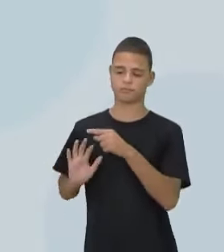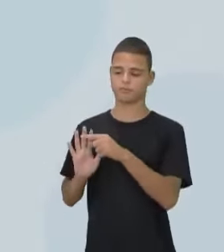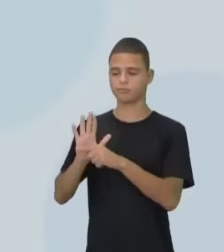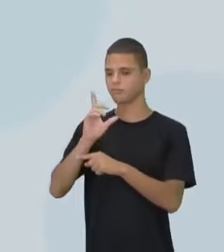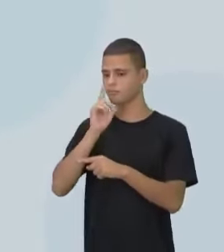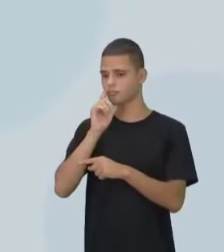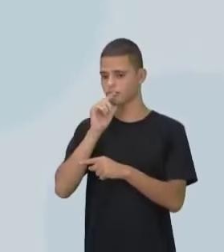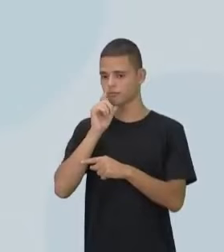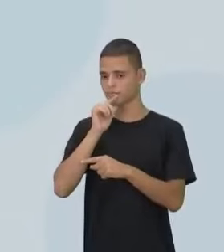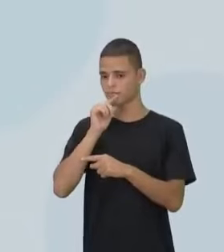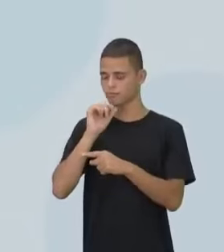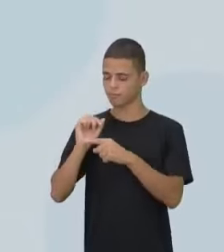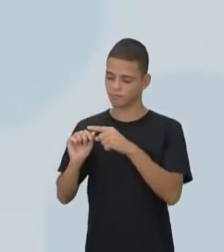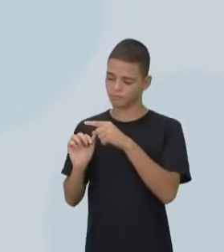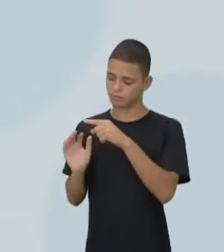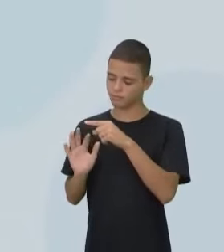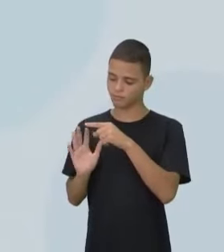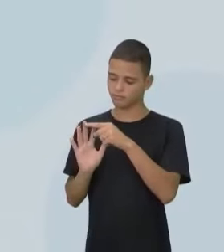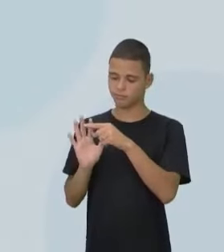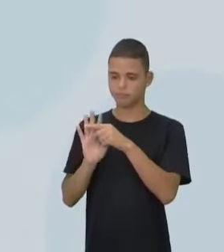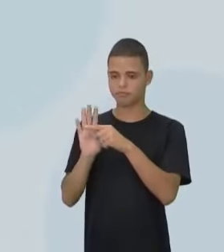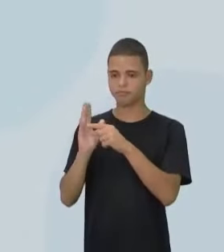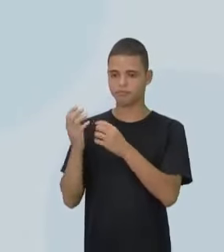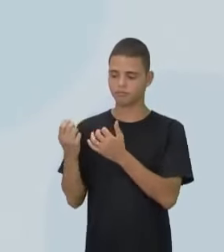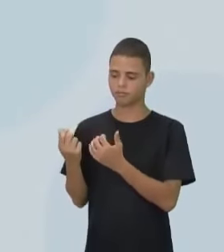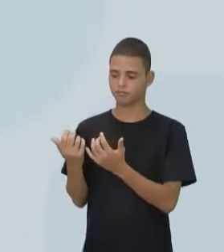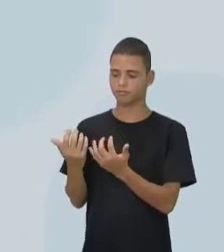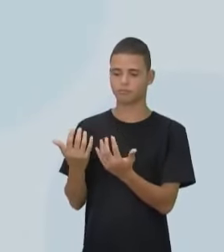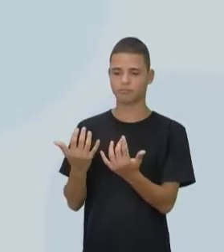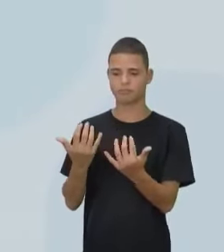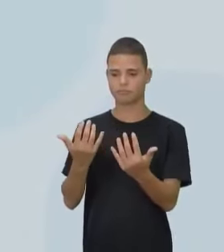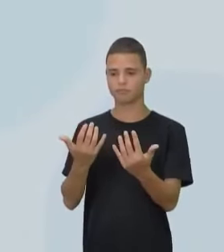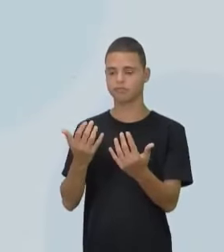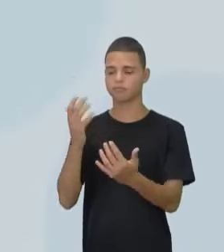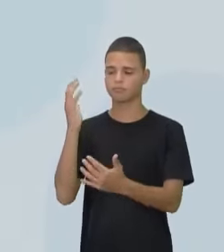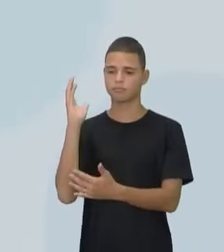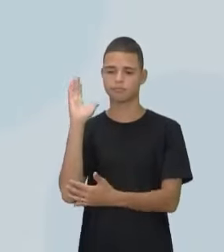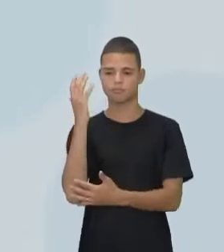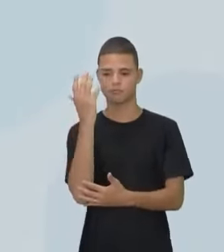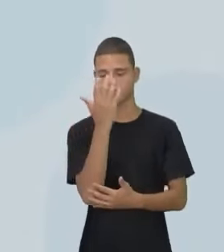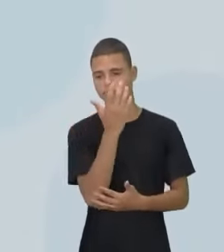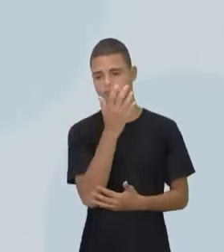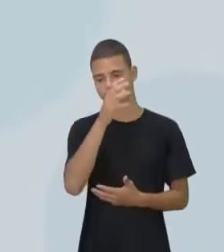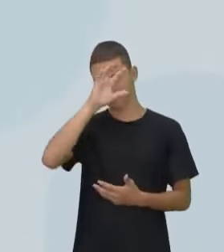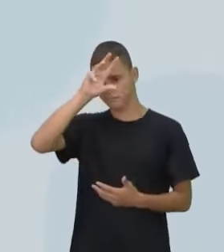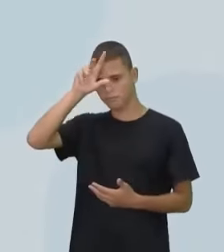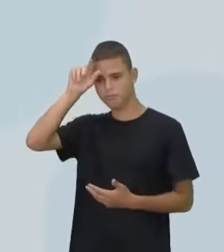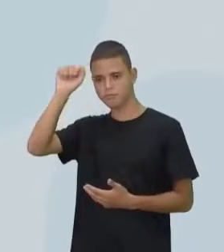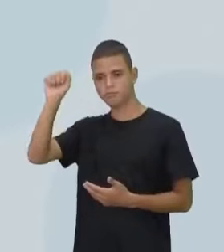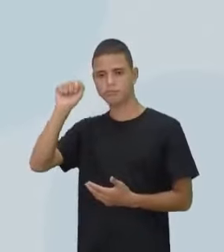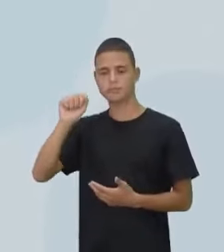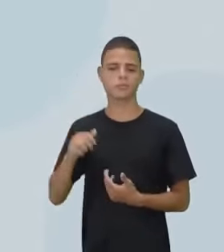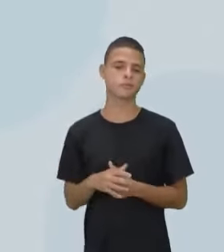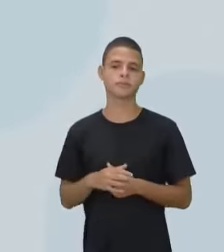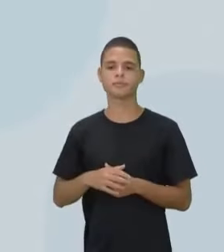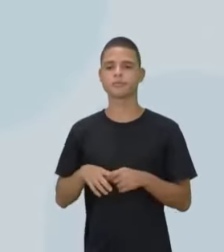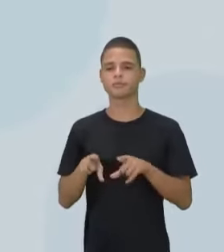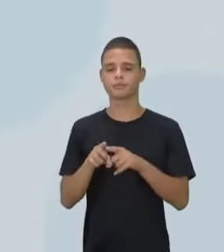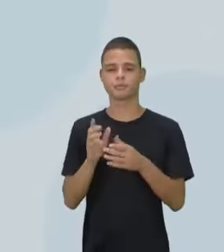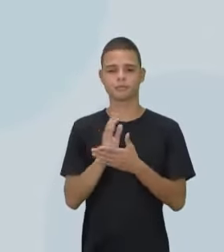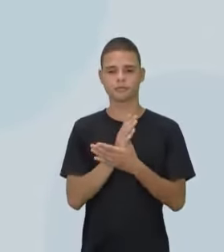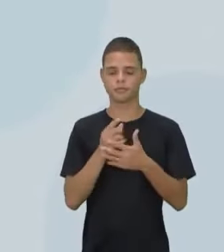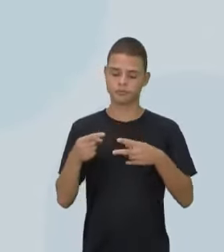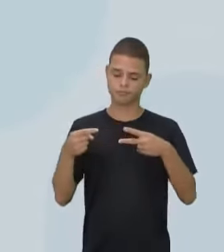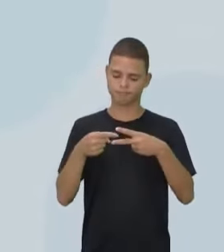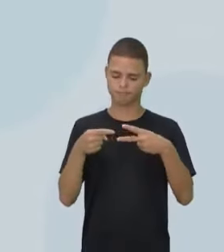a transpiração da vegetação na floresta amazônica, e as setas mais gordinhas são